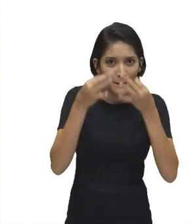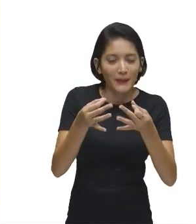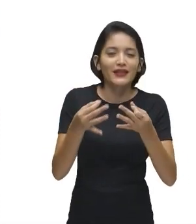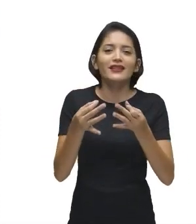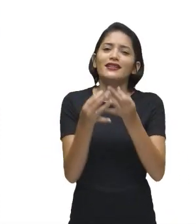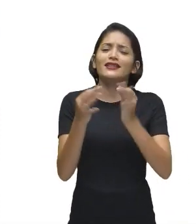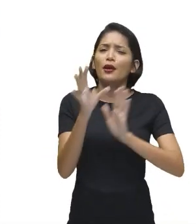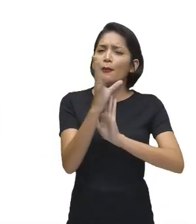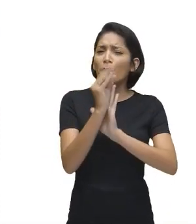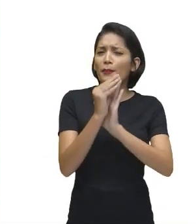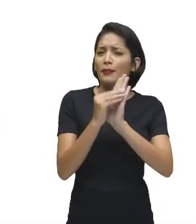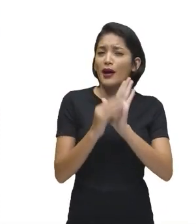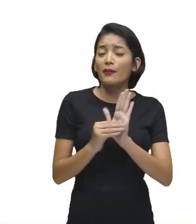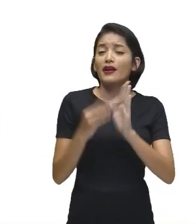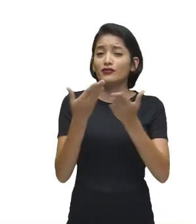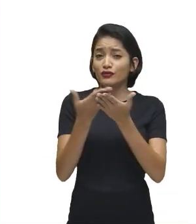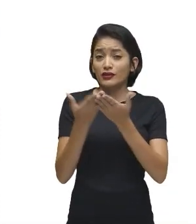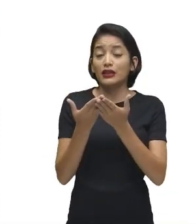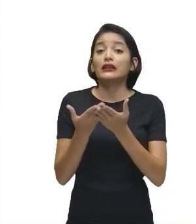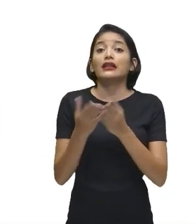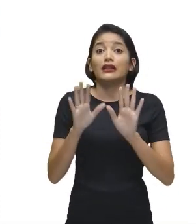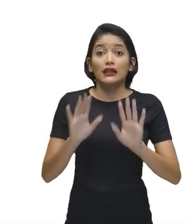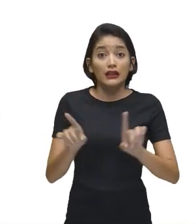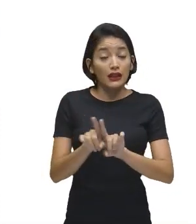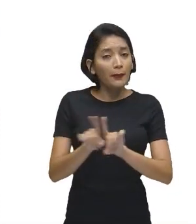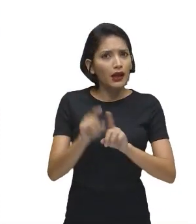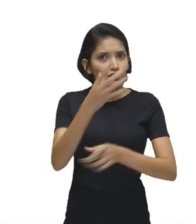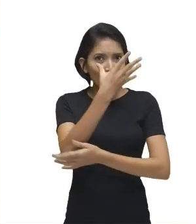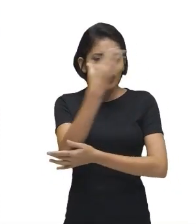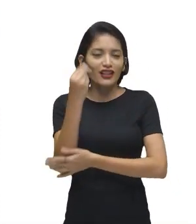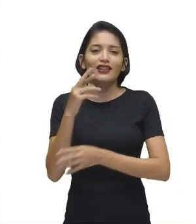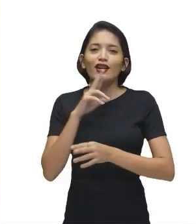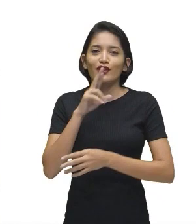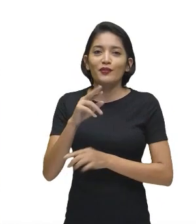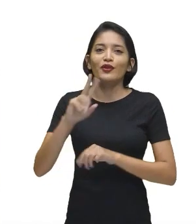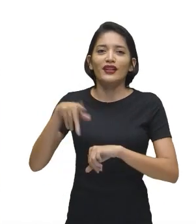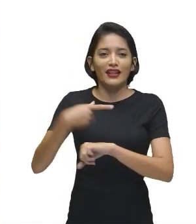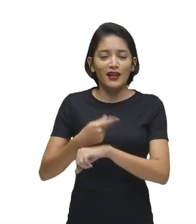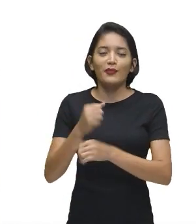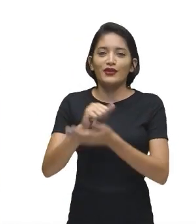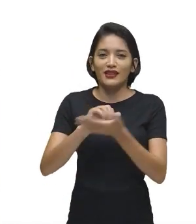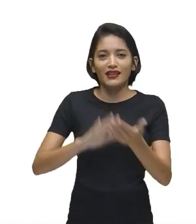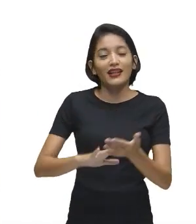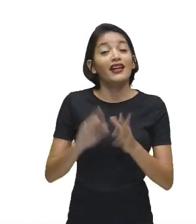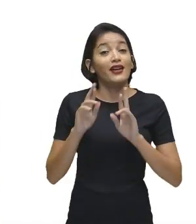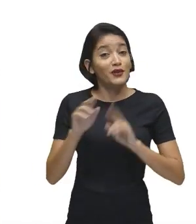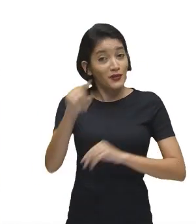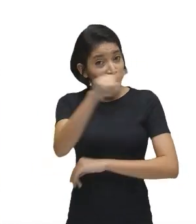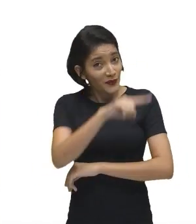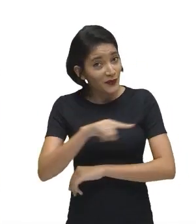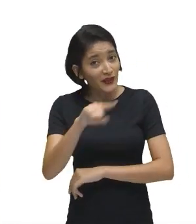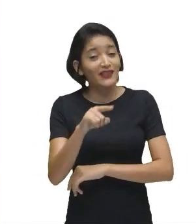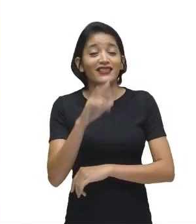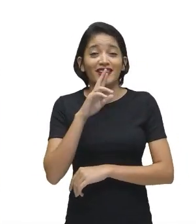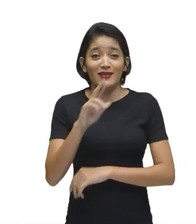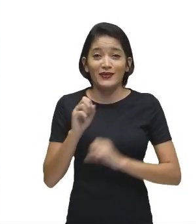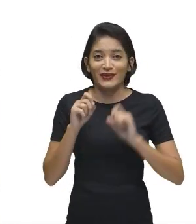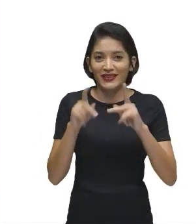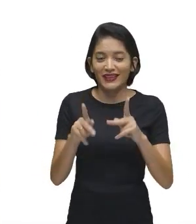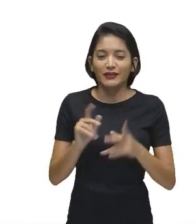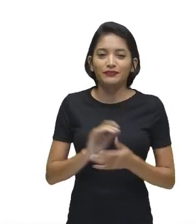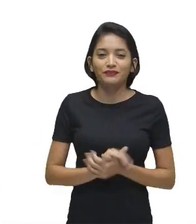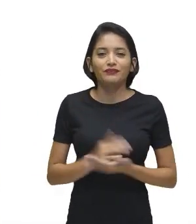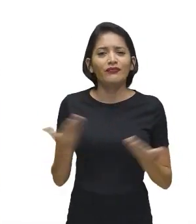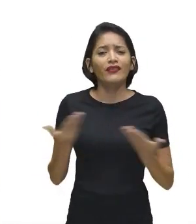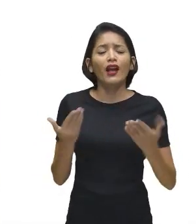e não esqueça de responder as questões da DLE. Eu conto com a participação de vocês. Então, vamos